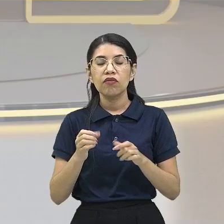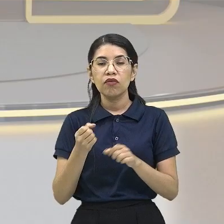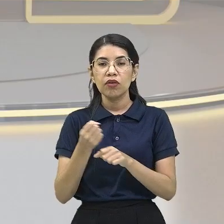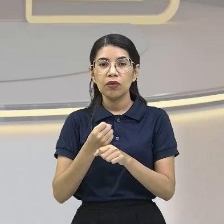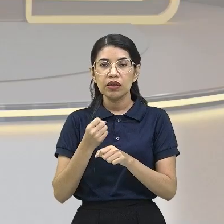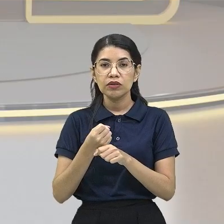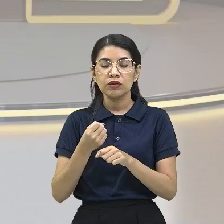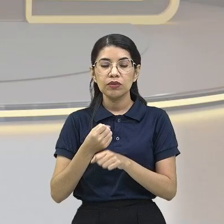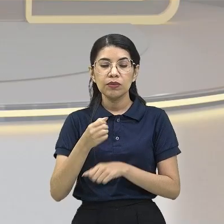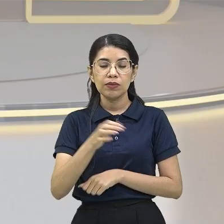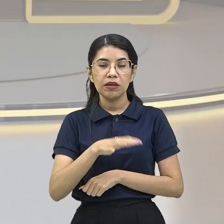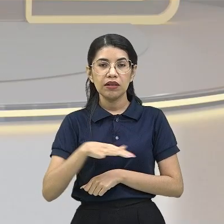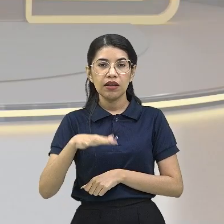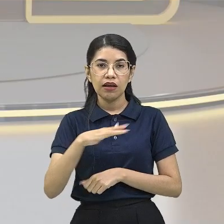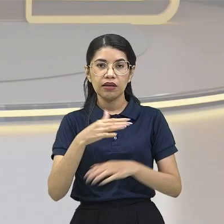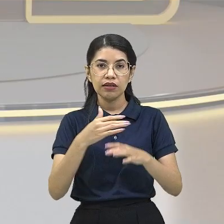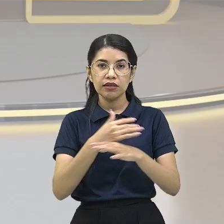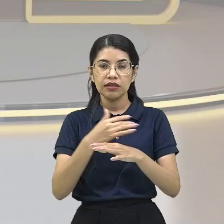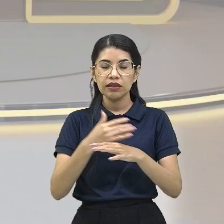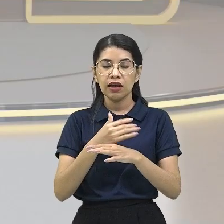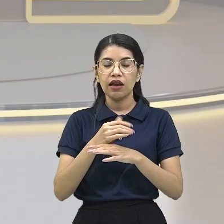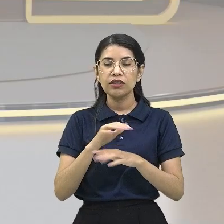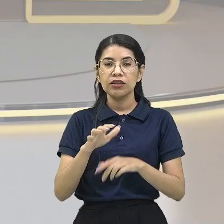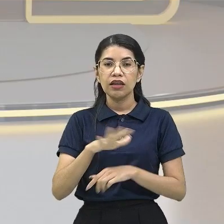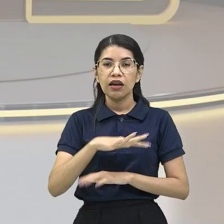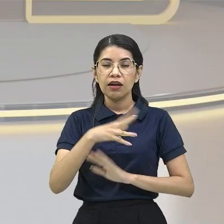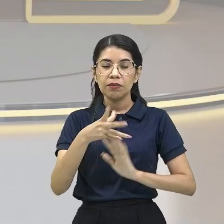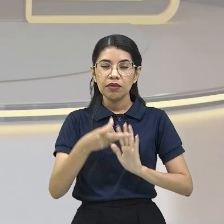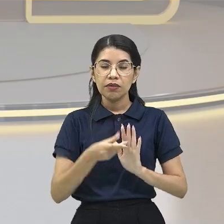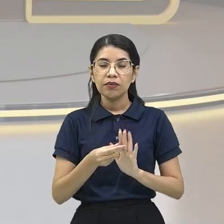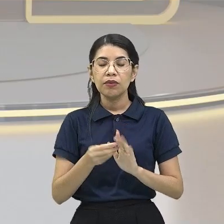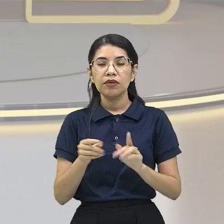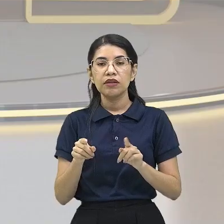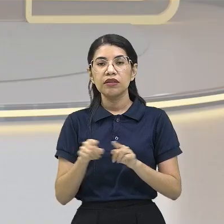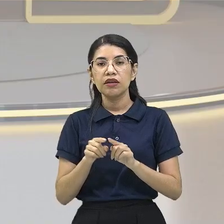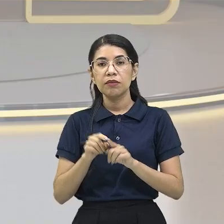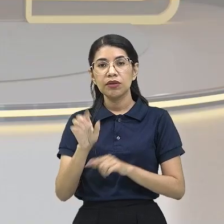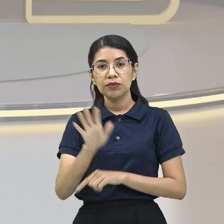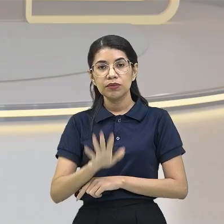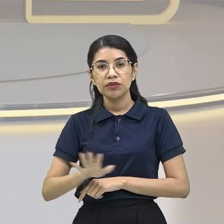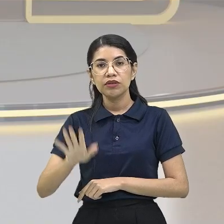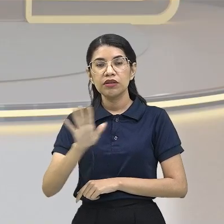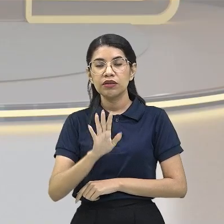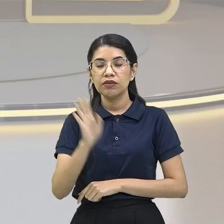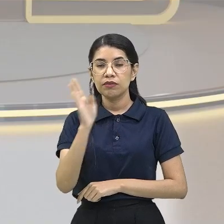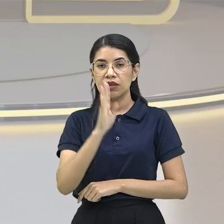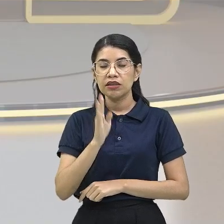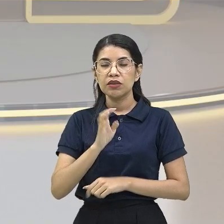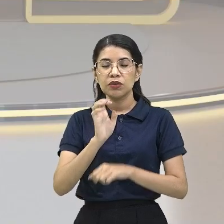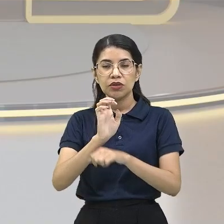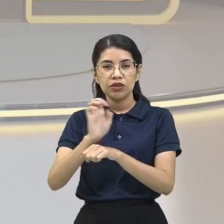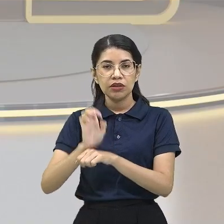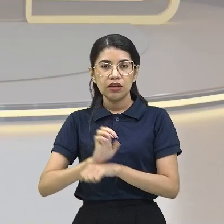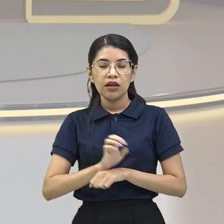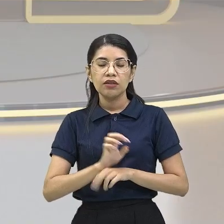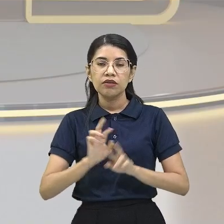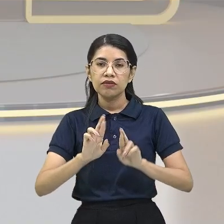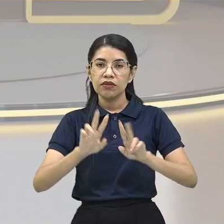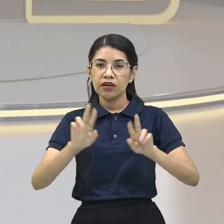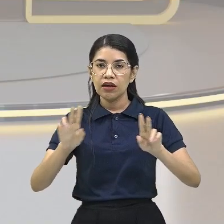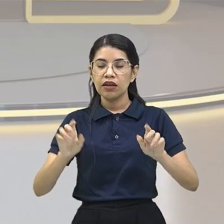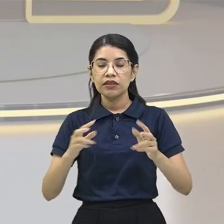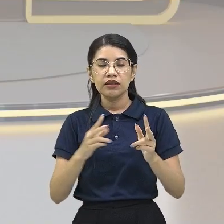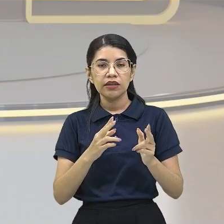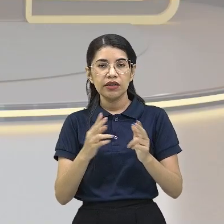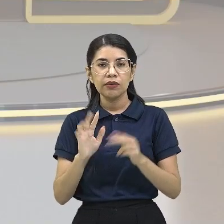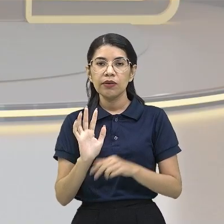dos espaços urbanos na Amazônia, não só na Amazônia, mas no Brasil também, em outros estados, essas mesmas questões